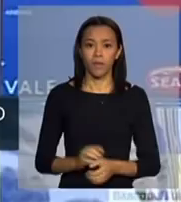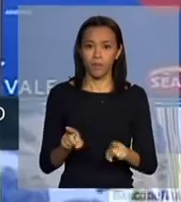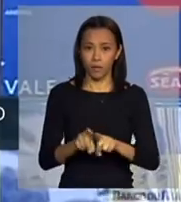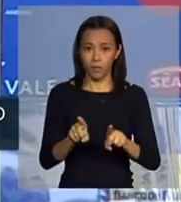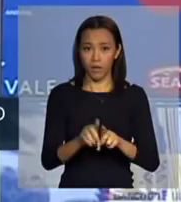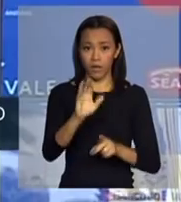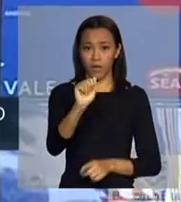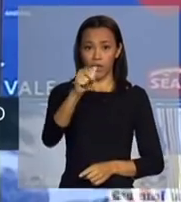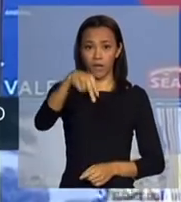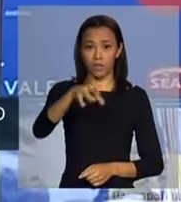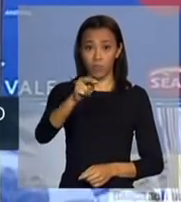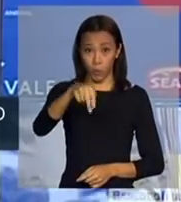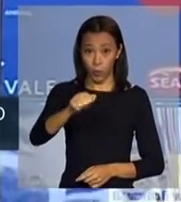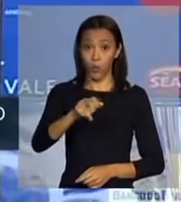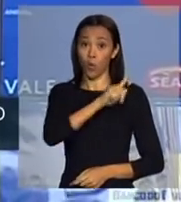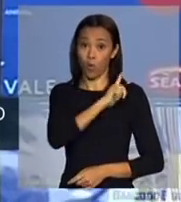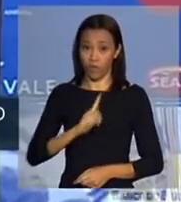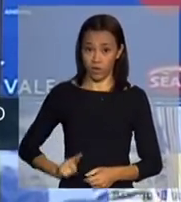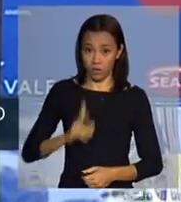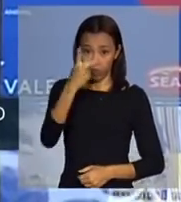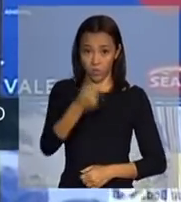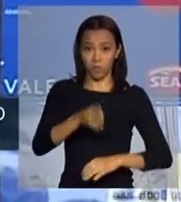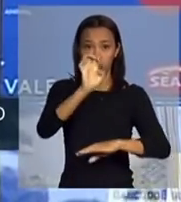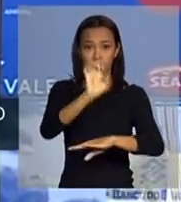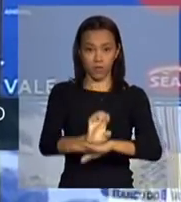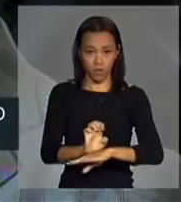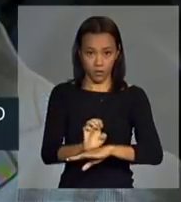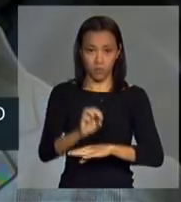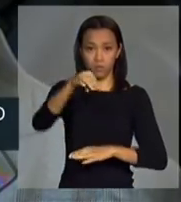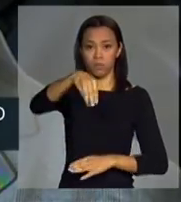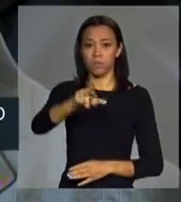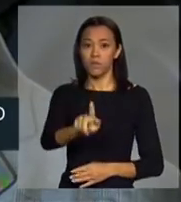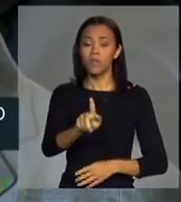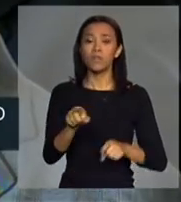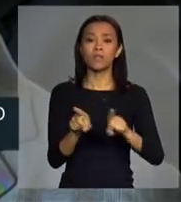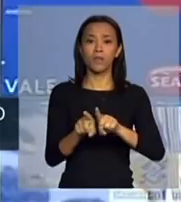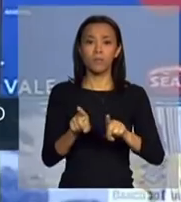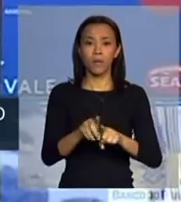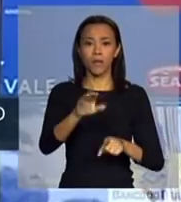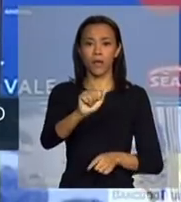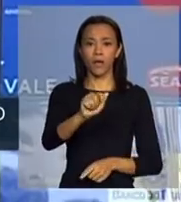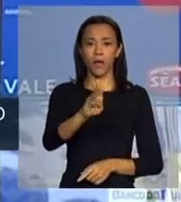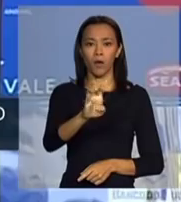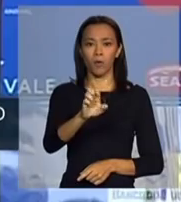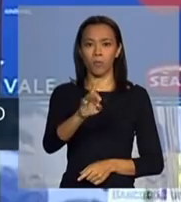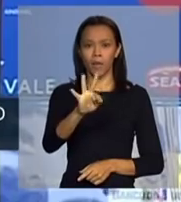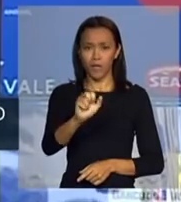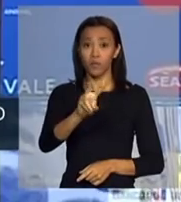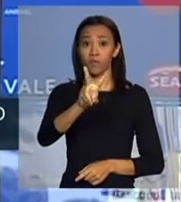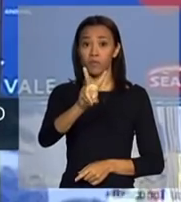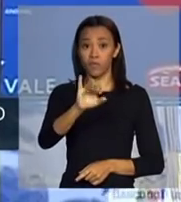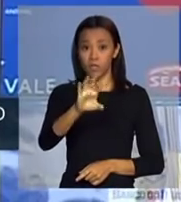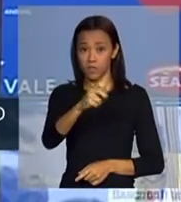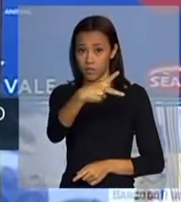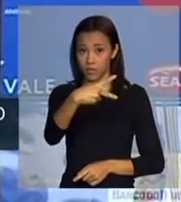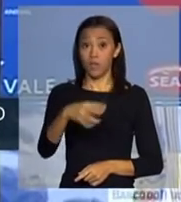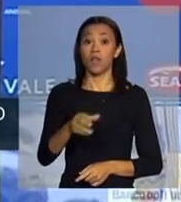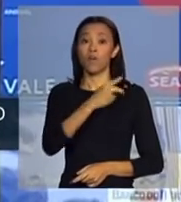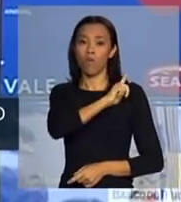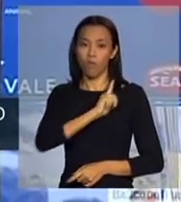Antônio Anastasia, governador do Estado de Minas Gerais, Alberto Pinto Coelho Júnior, vice-governador de